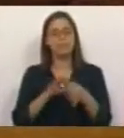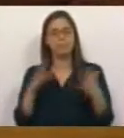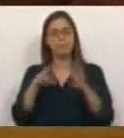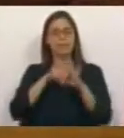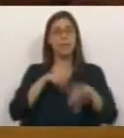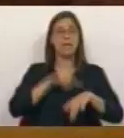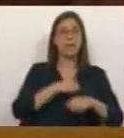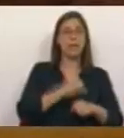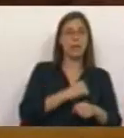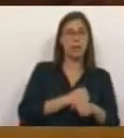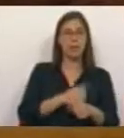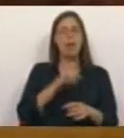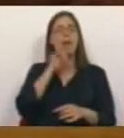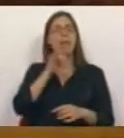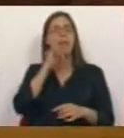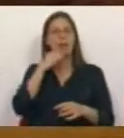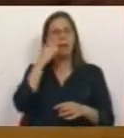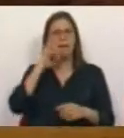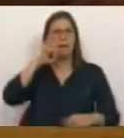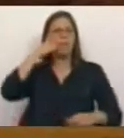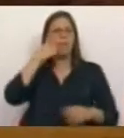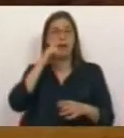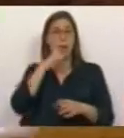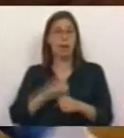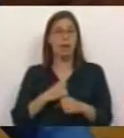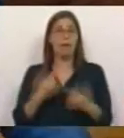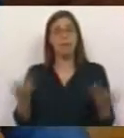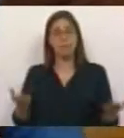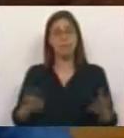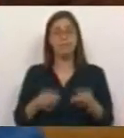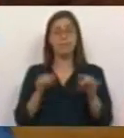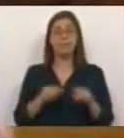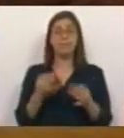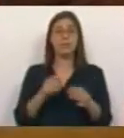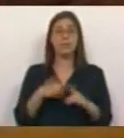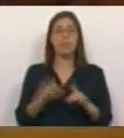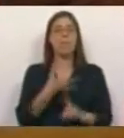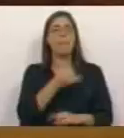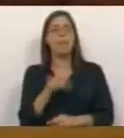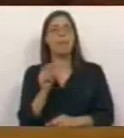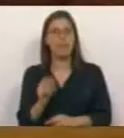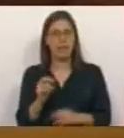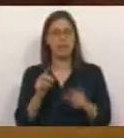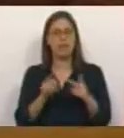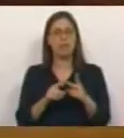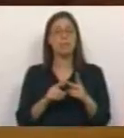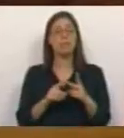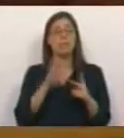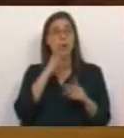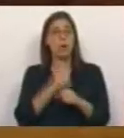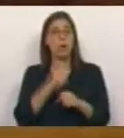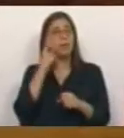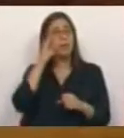desregulação do tempo de trabalho, sempre com graves prejuízos para quem trabalha. Foi assim em 2003, foi assim com o